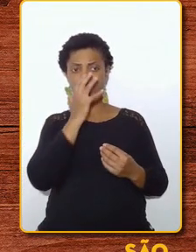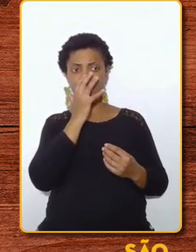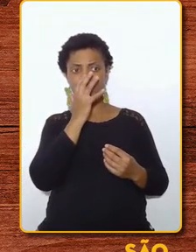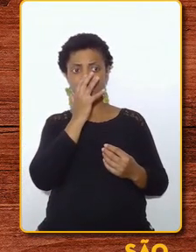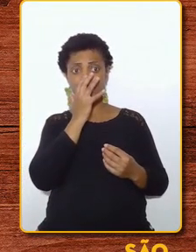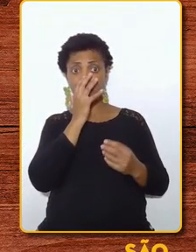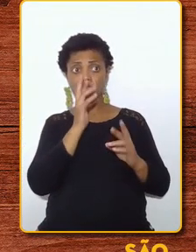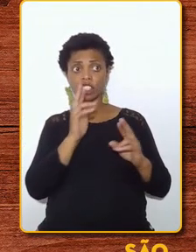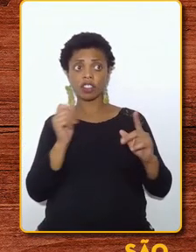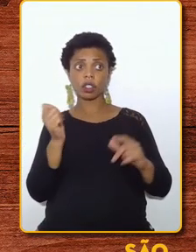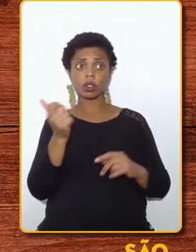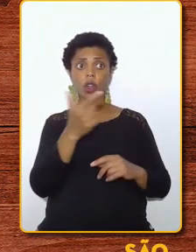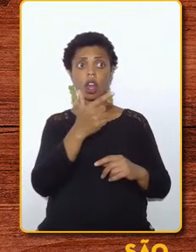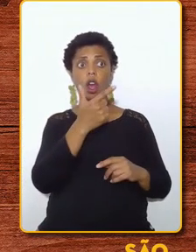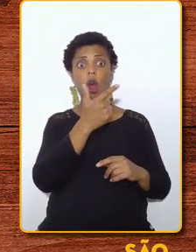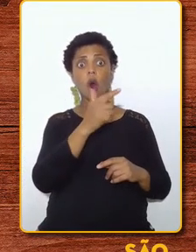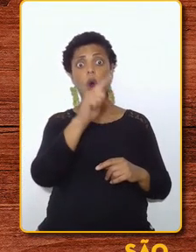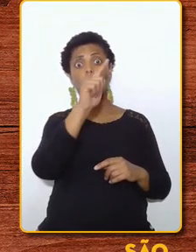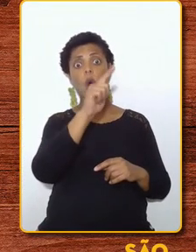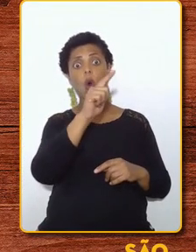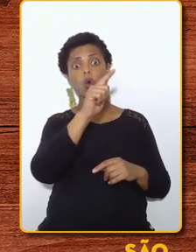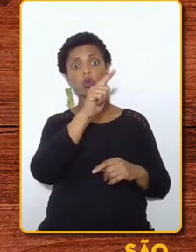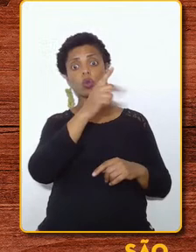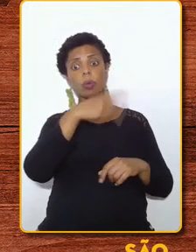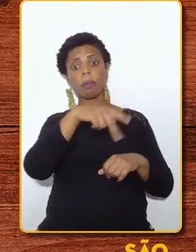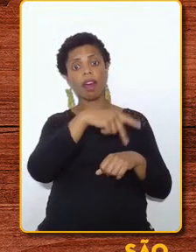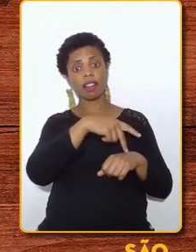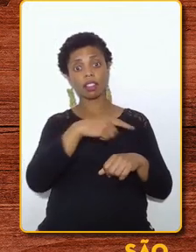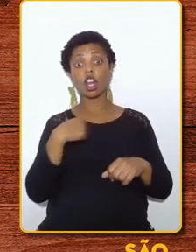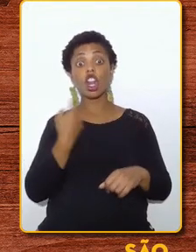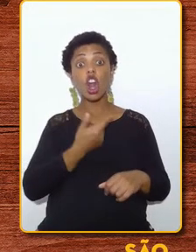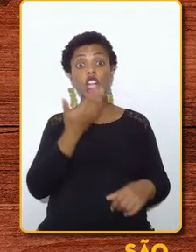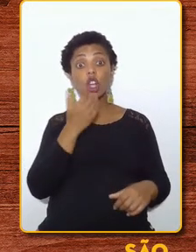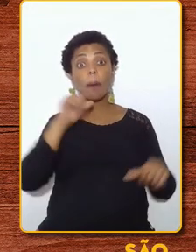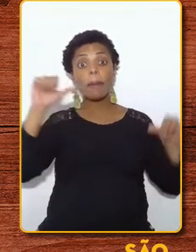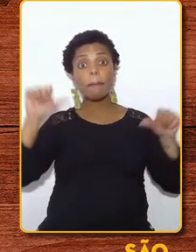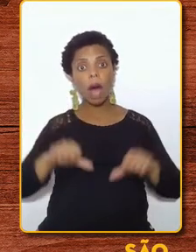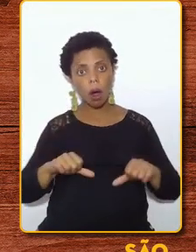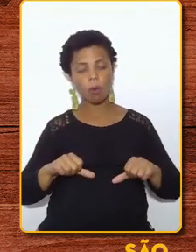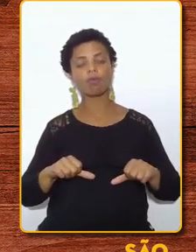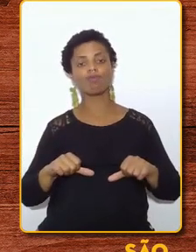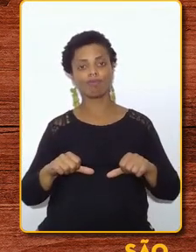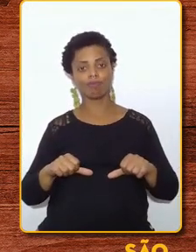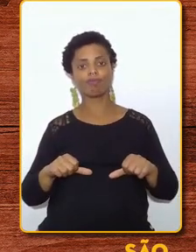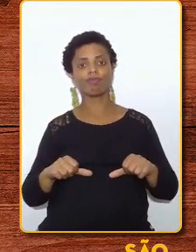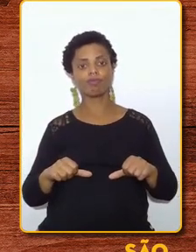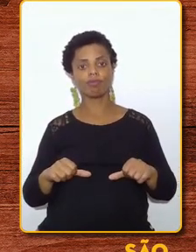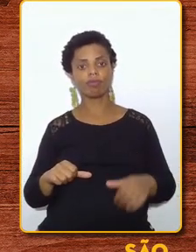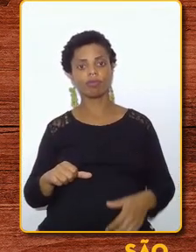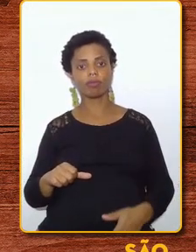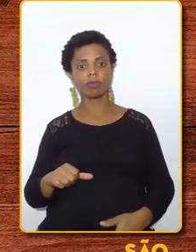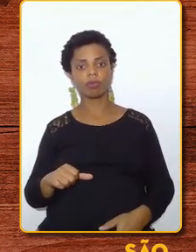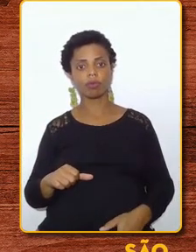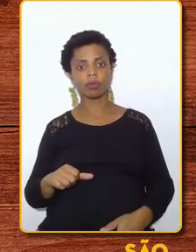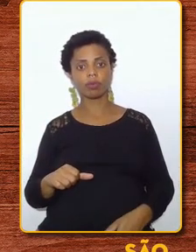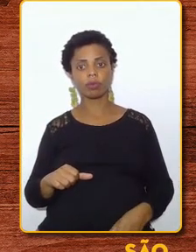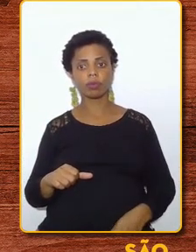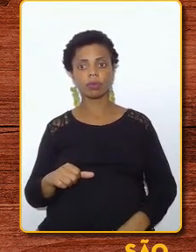mundo. Nós comemos mal, né, por várias coisas,